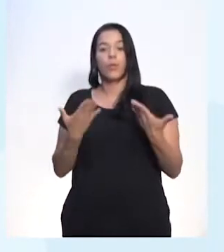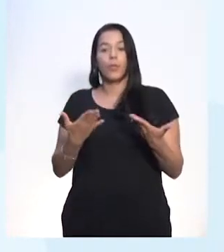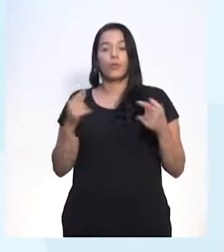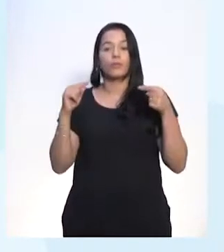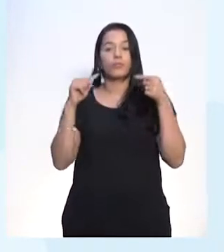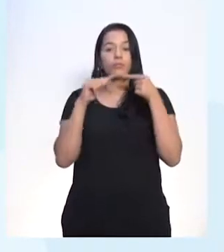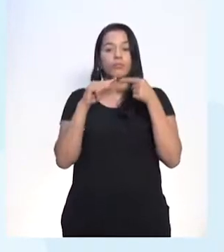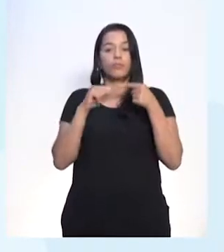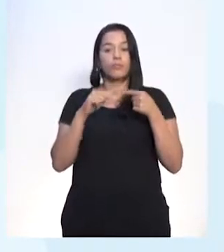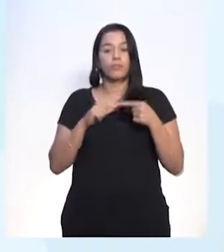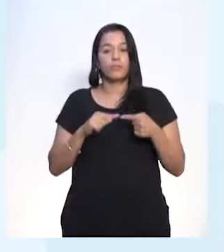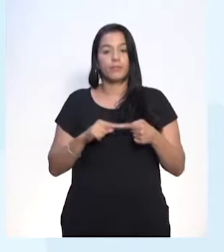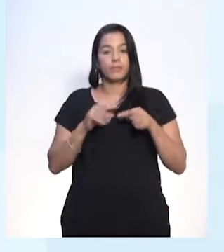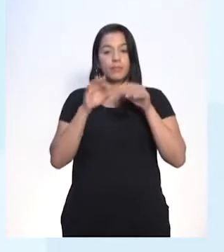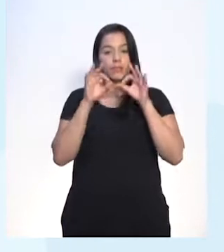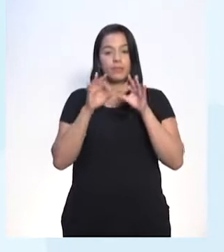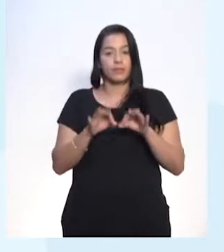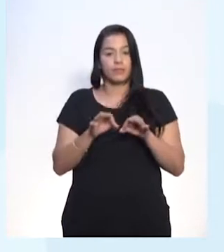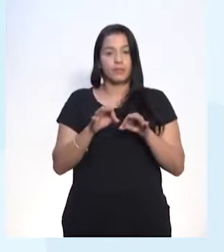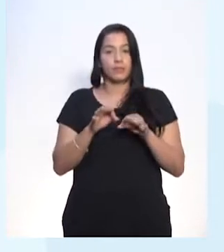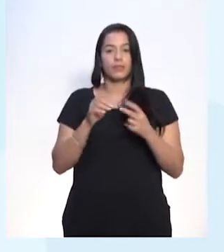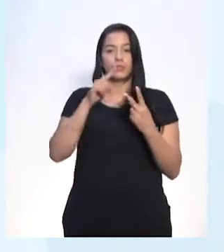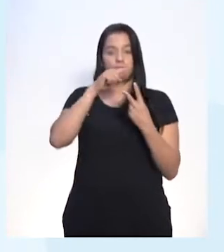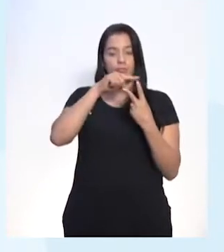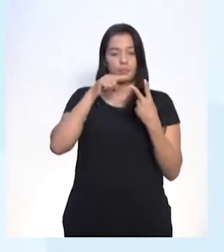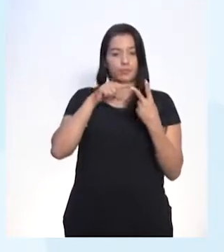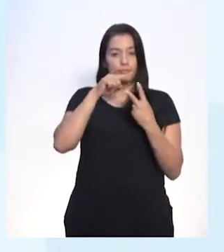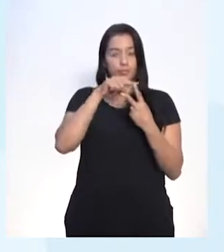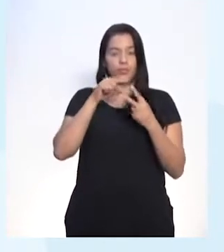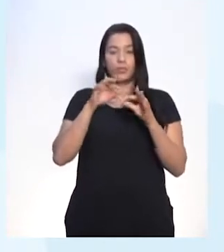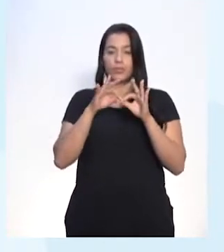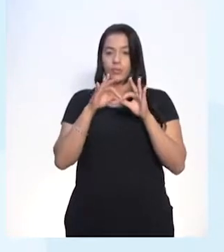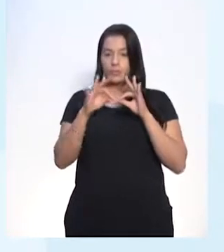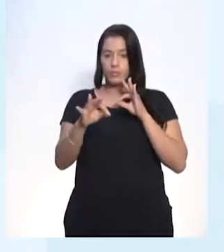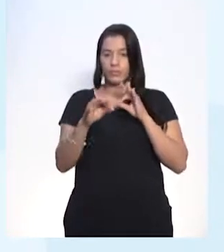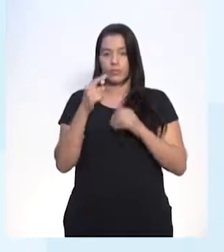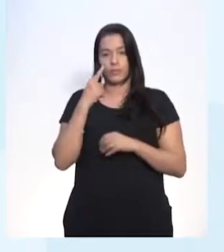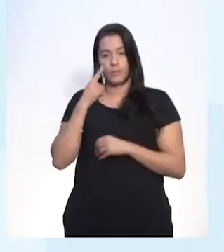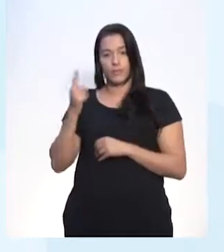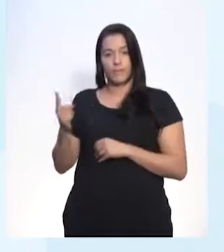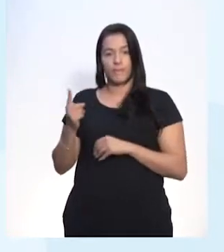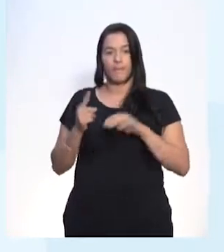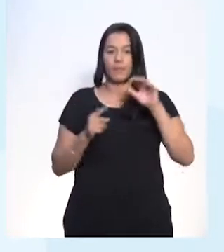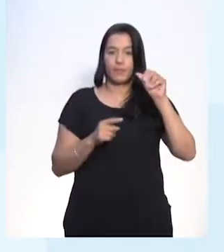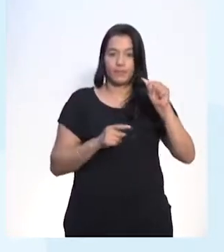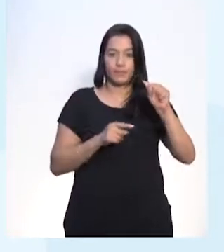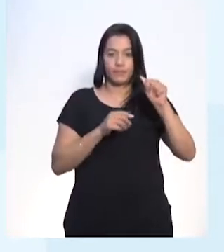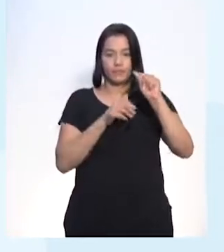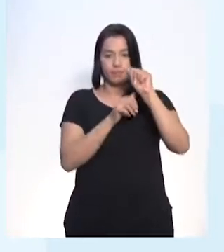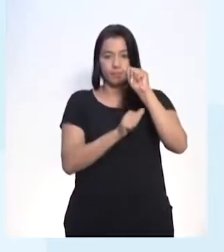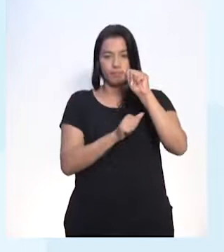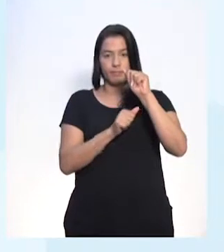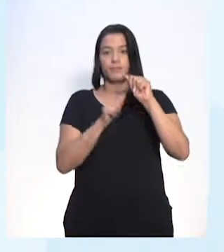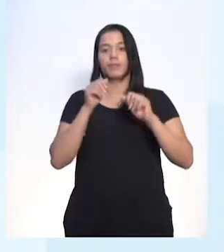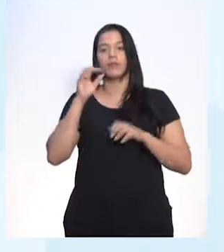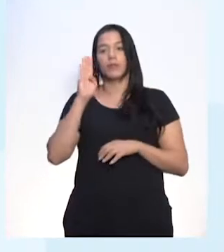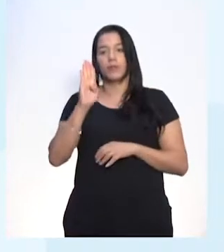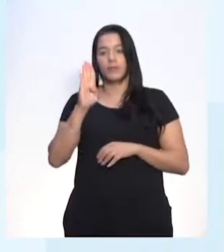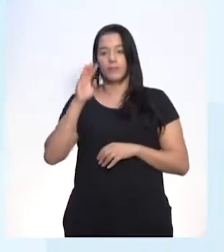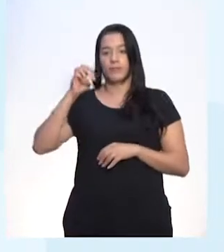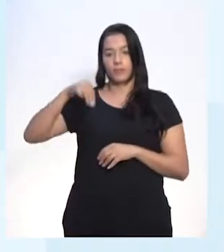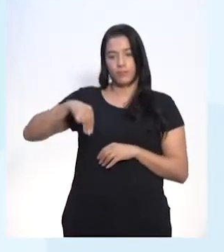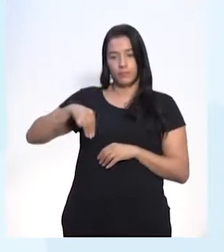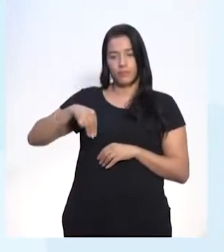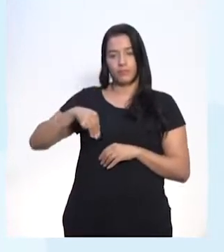relação estabelecida entre as medidas correspondentes a A, B e